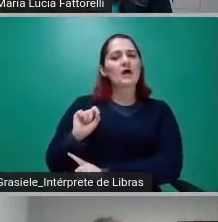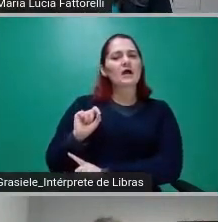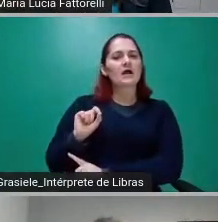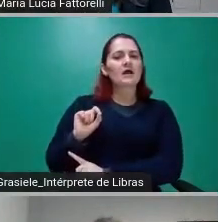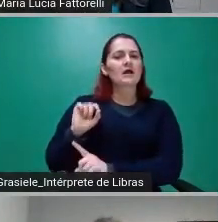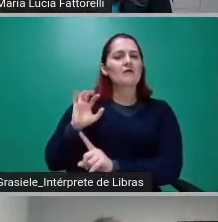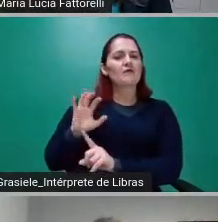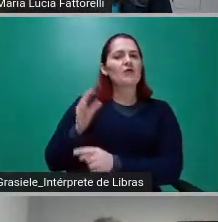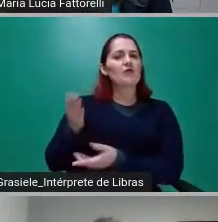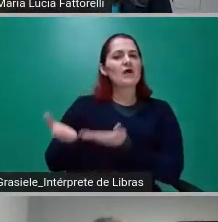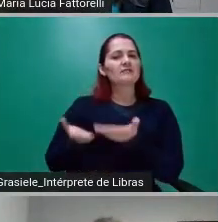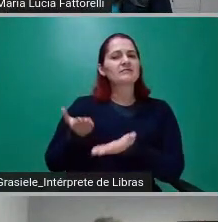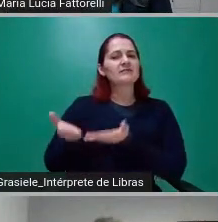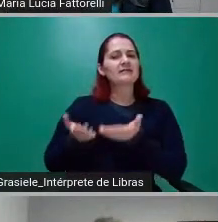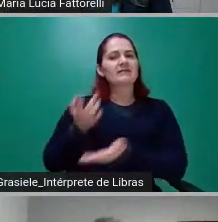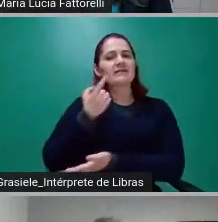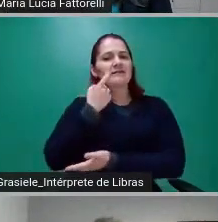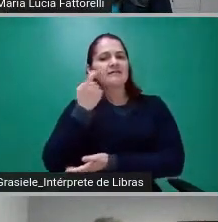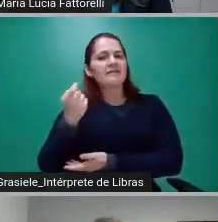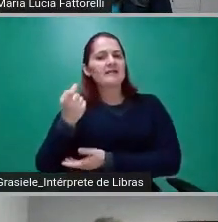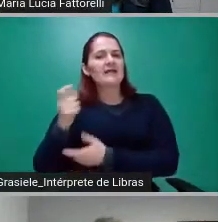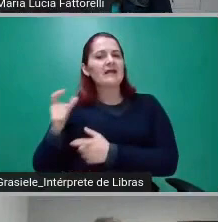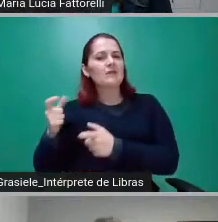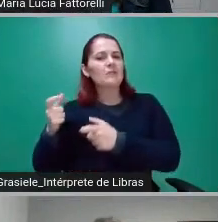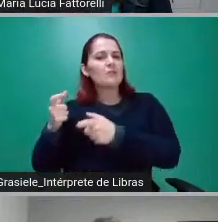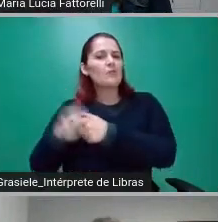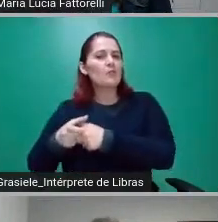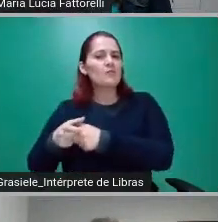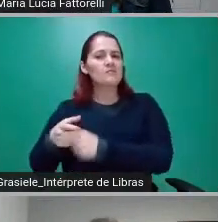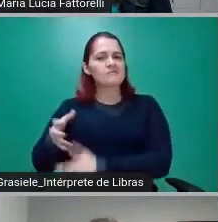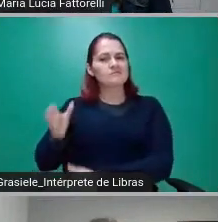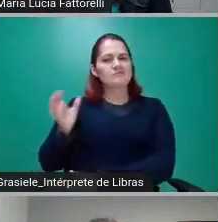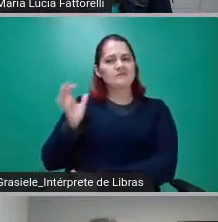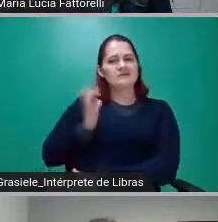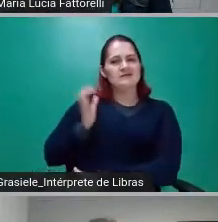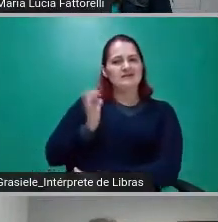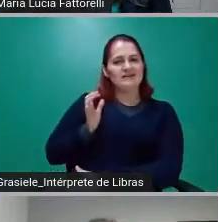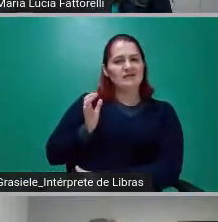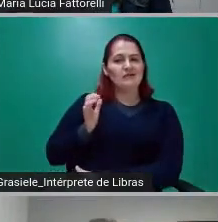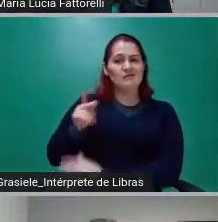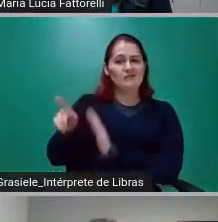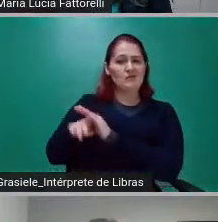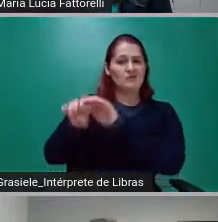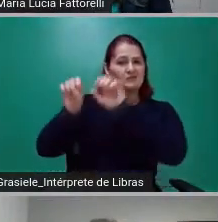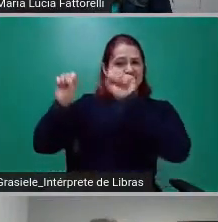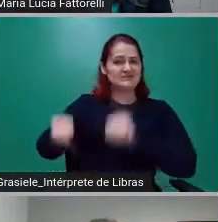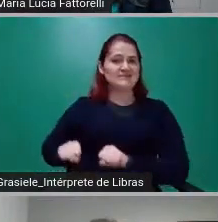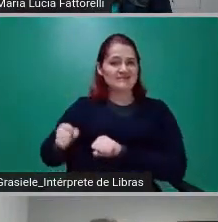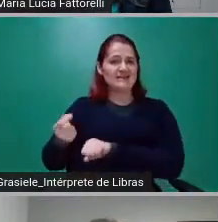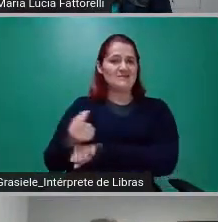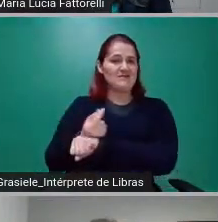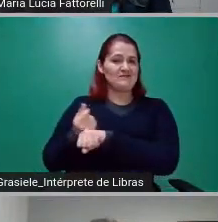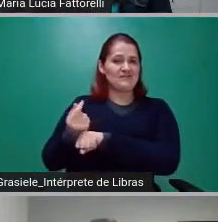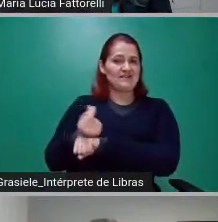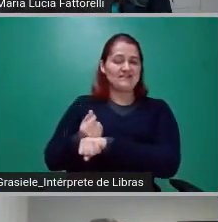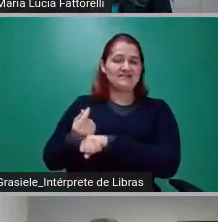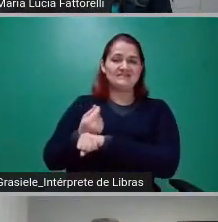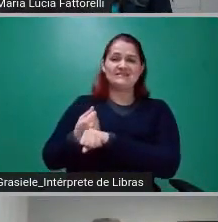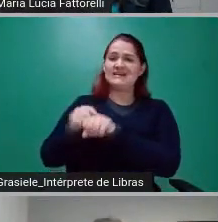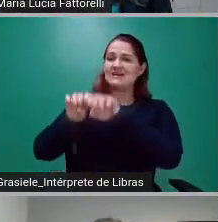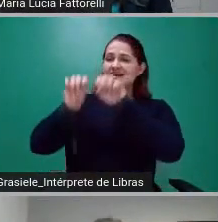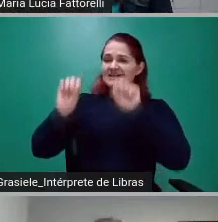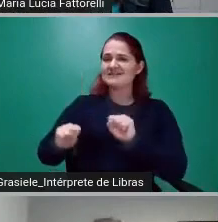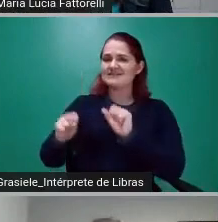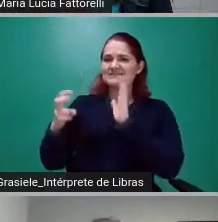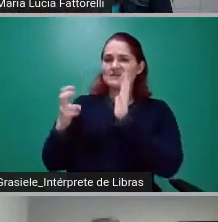para atender os interesses do sistema, do professora Maria Lúcia, financeiro, sistema bancário, sistema